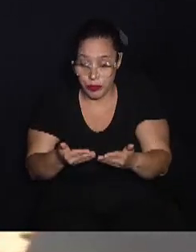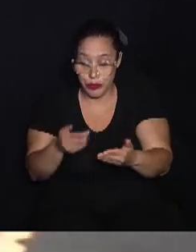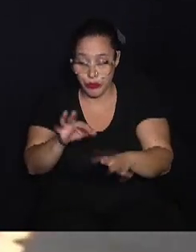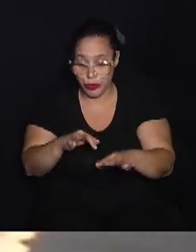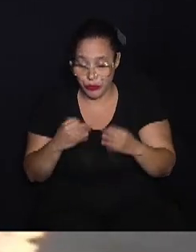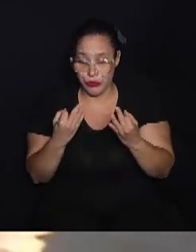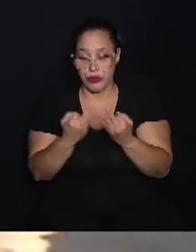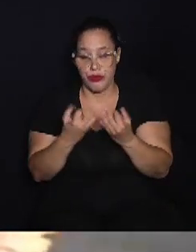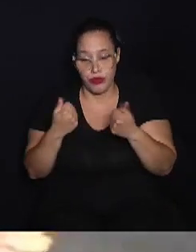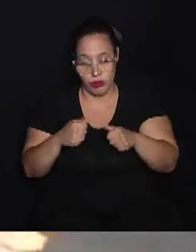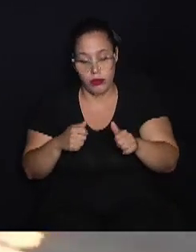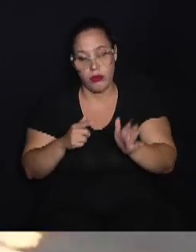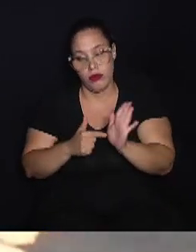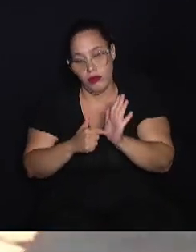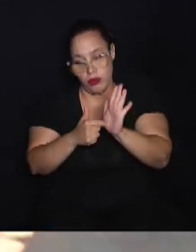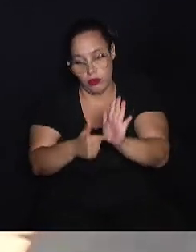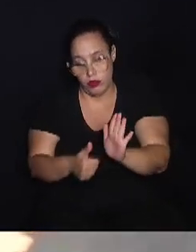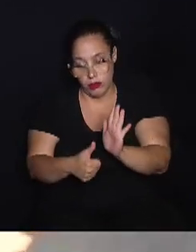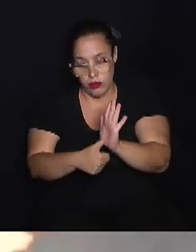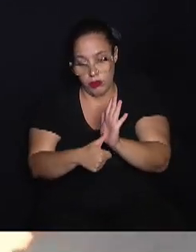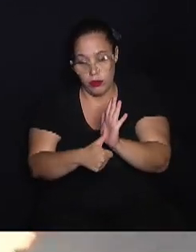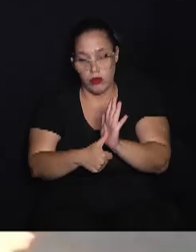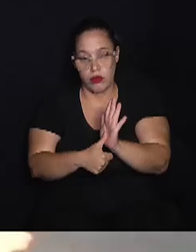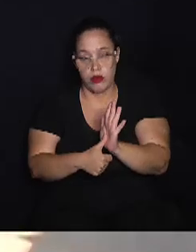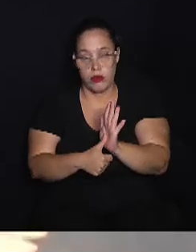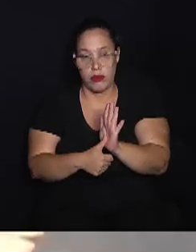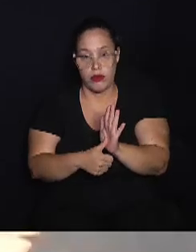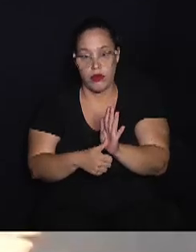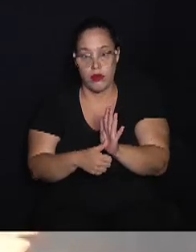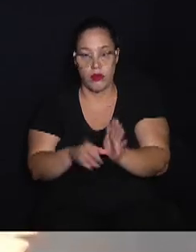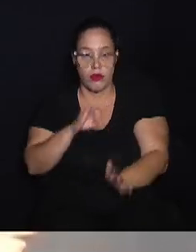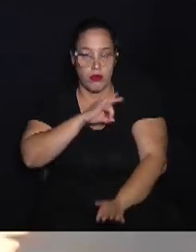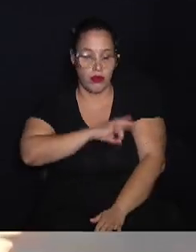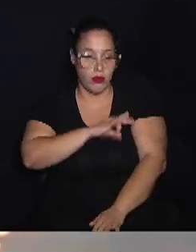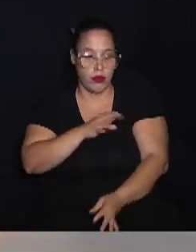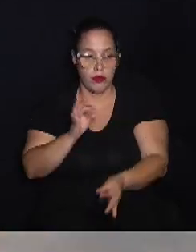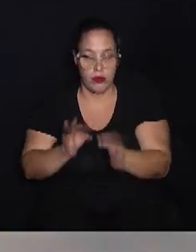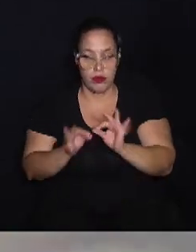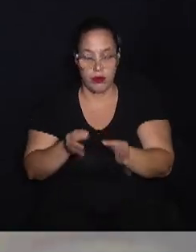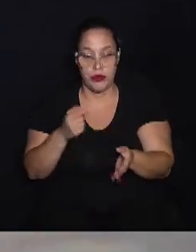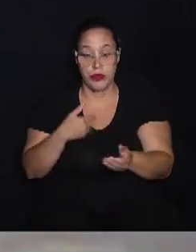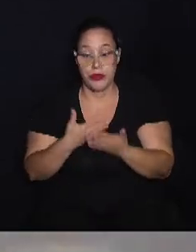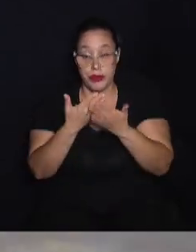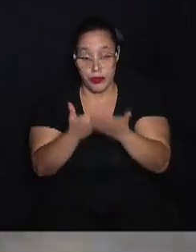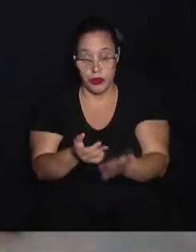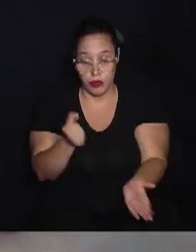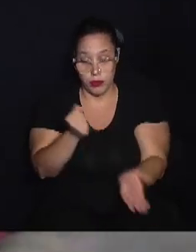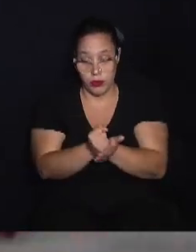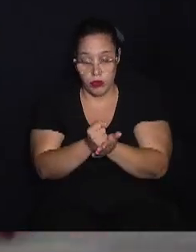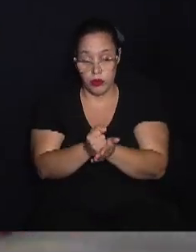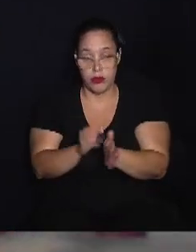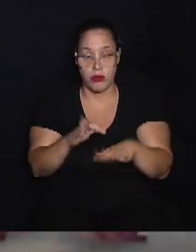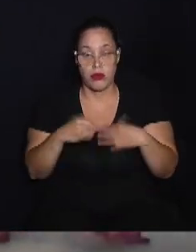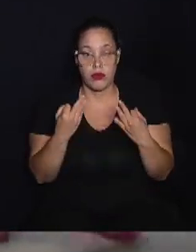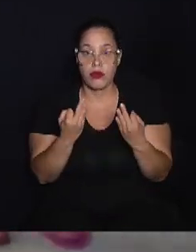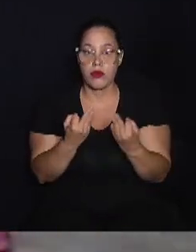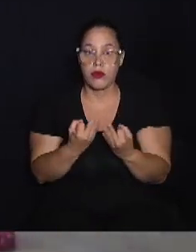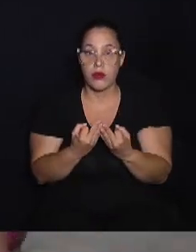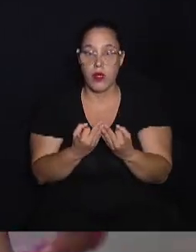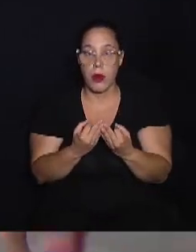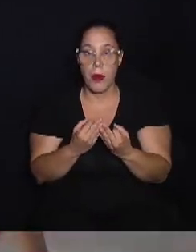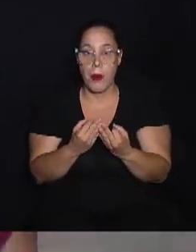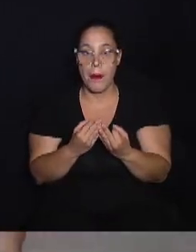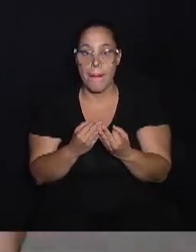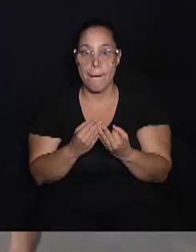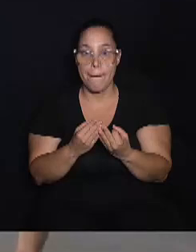família também precisa ser apresentado um documento da autoridade policial judiciária que comprove aquela situação famílias que são bolsistas